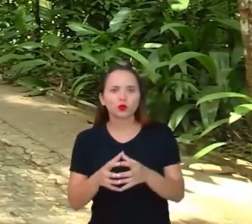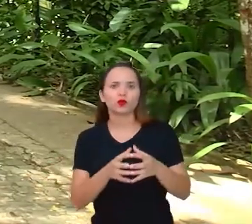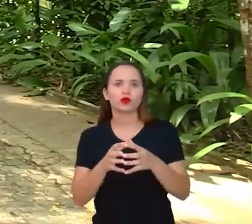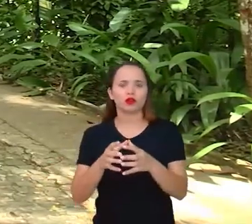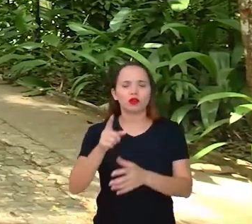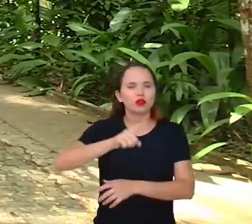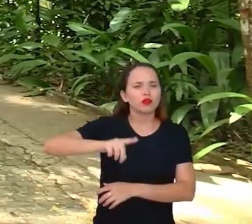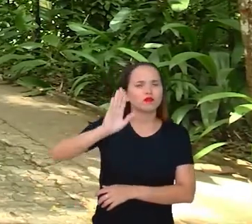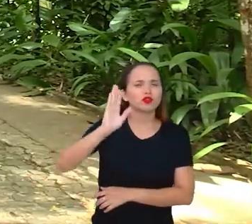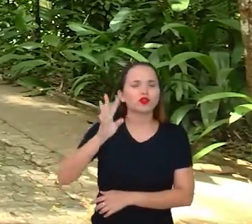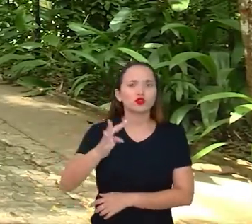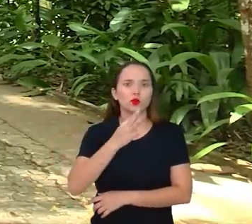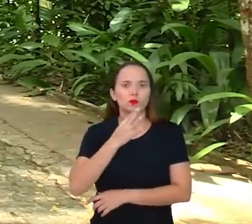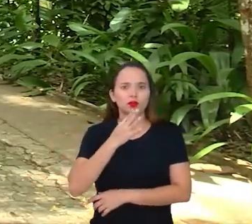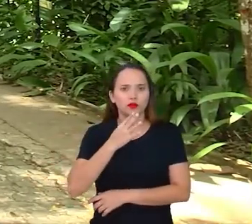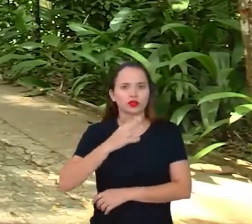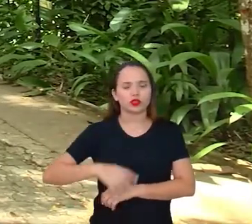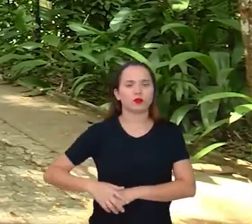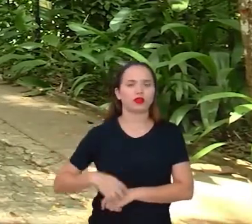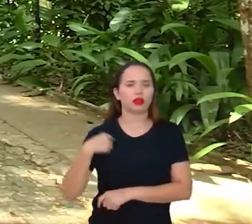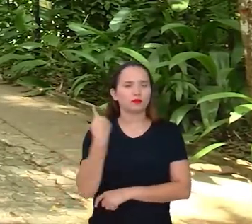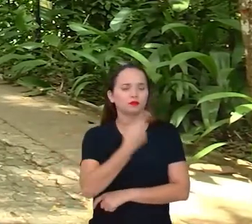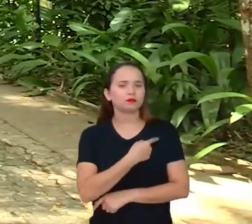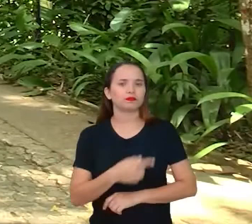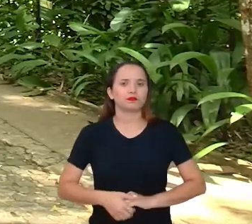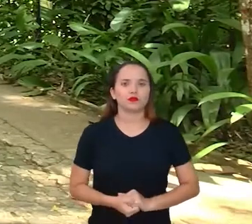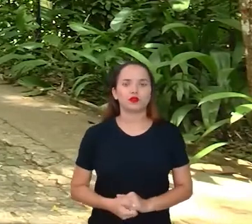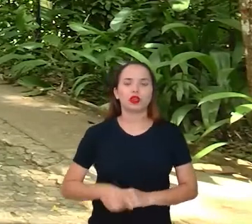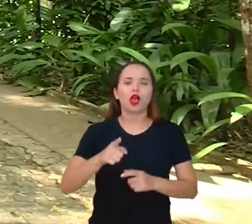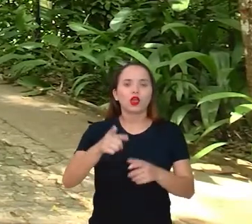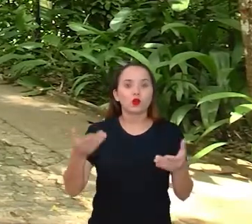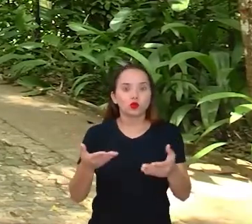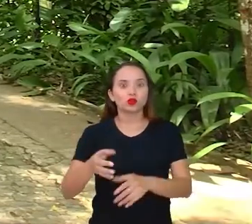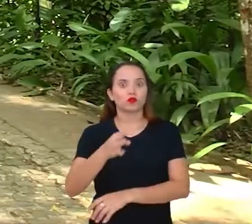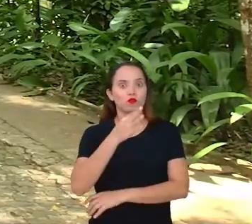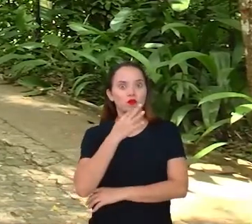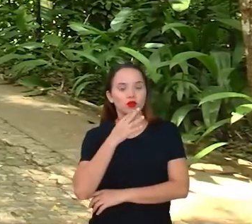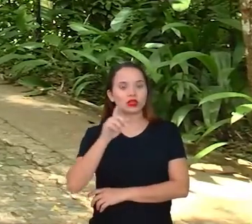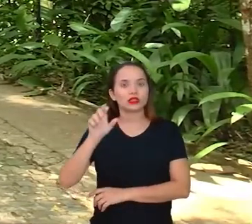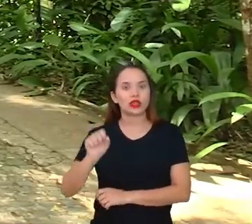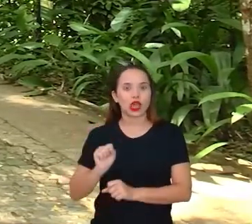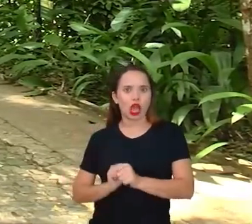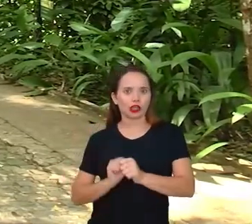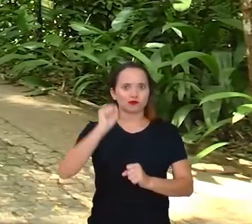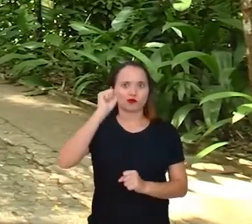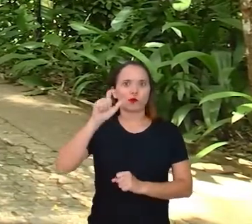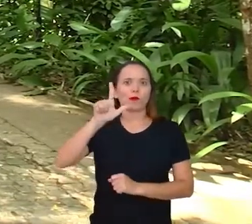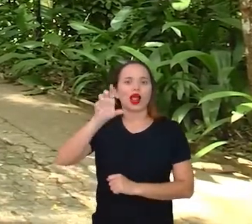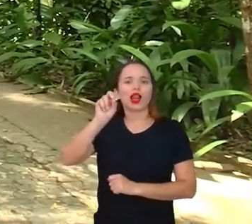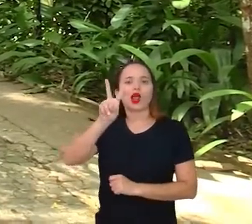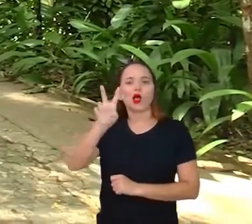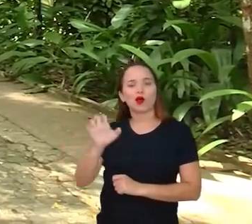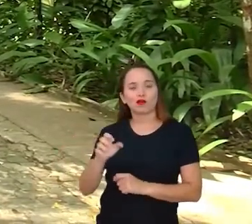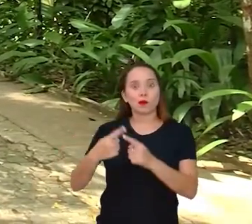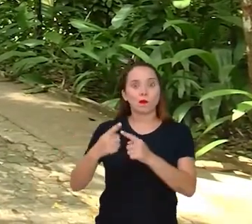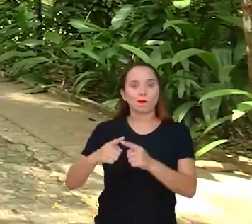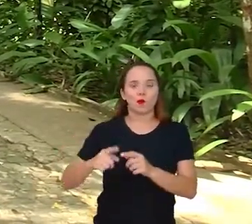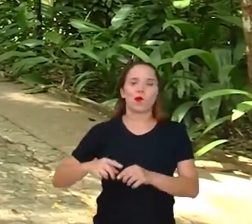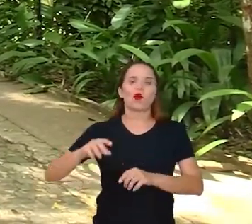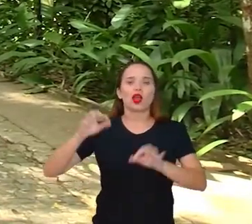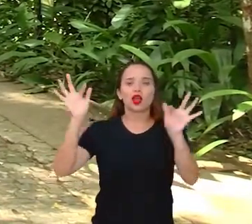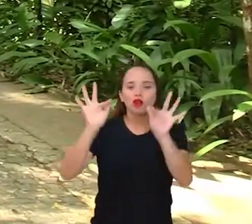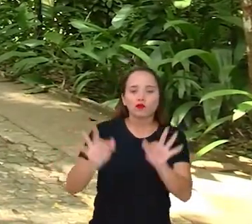vocês já conhecem a gente, né? Aí hoje a gente vai conhecer a Super Love, porque a Liga da Alegria tá fazendo com que a